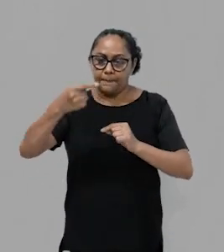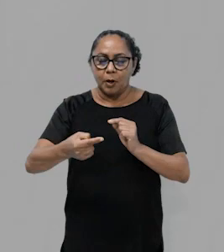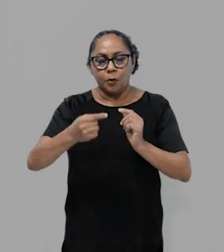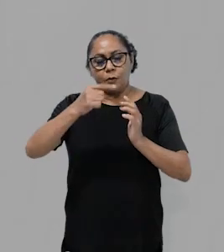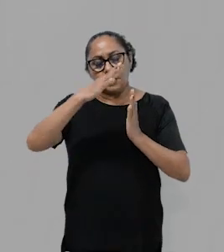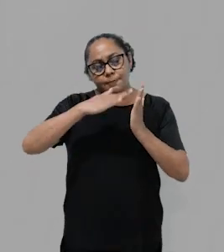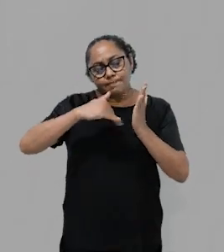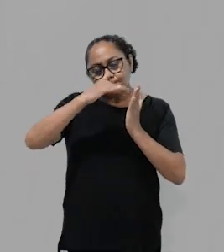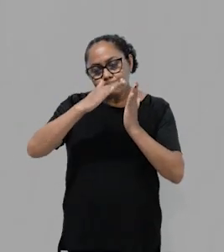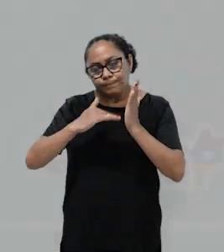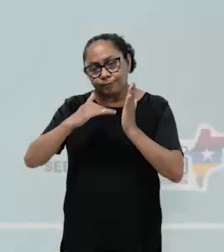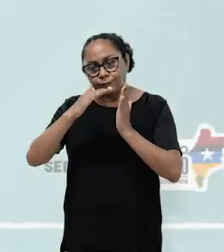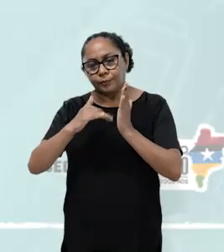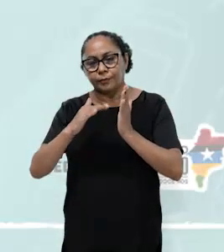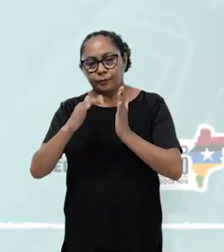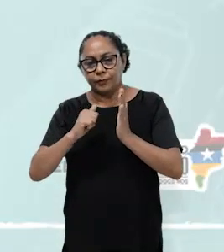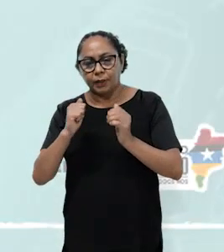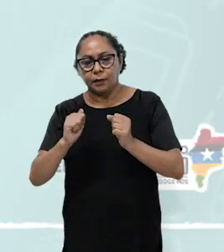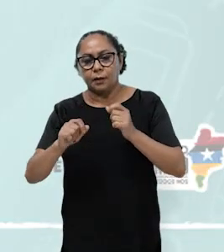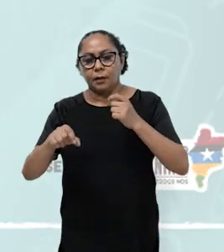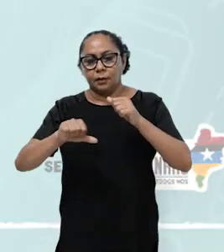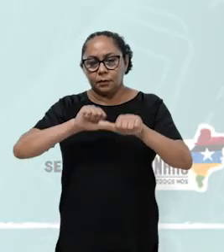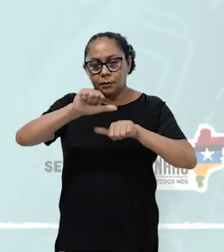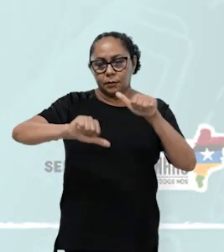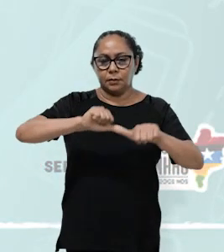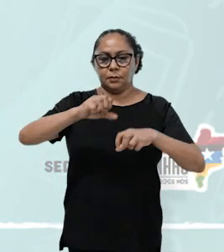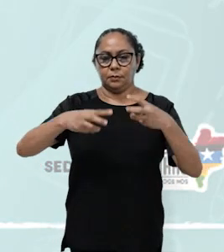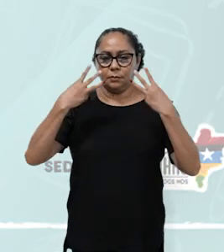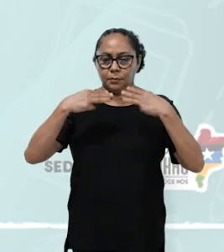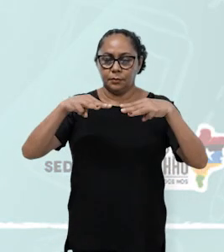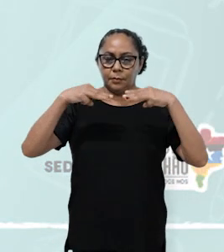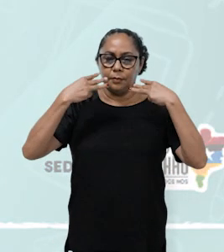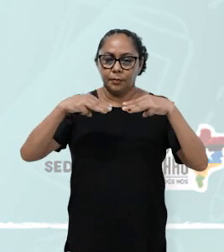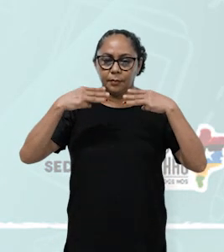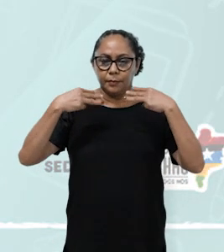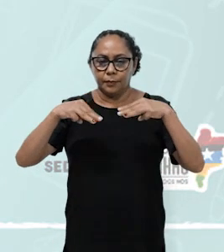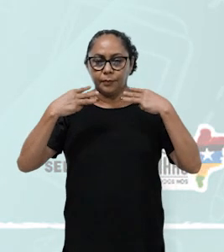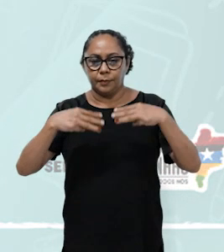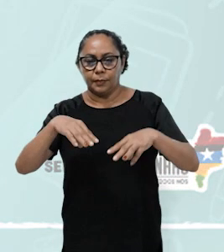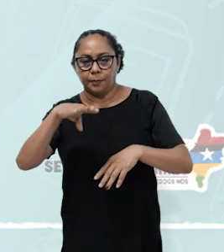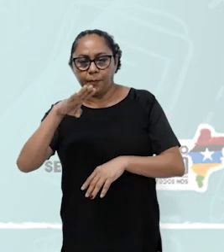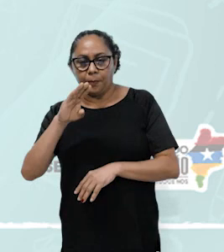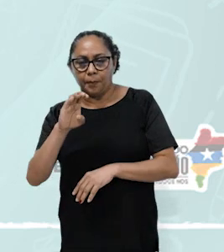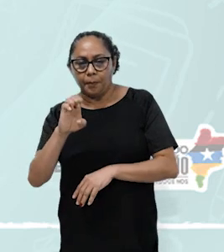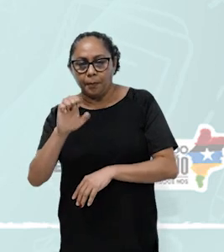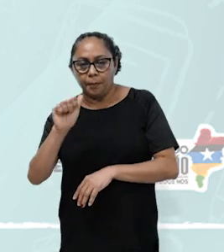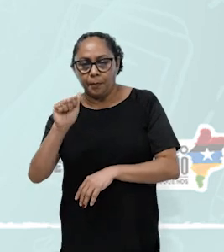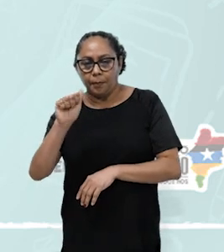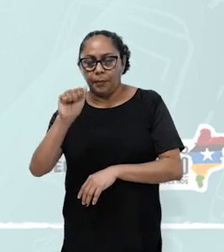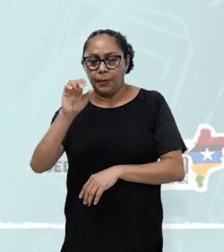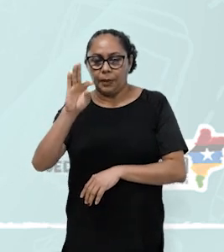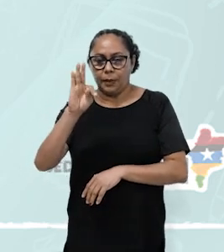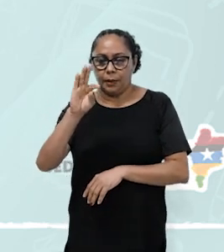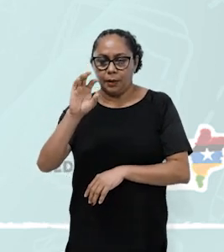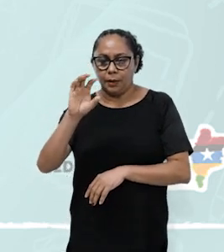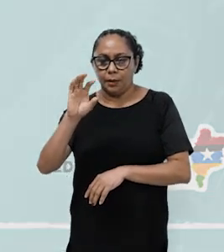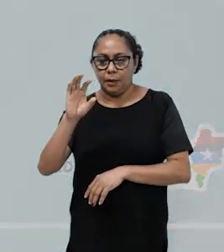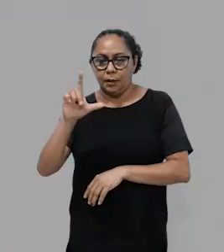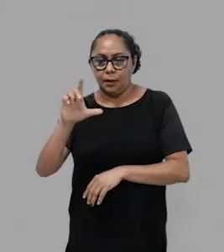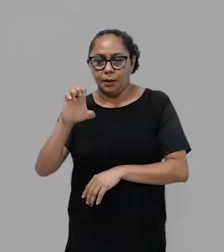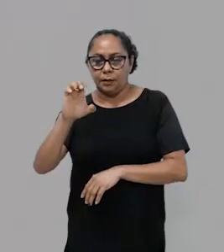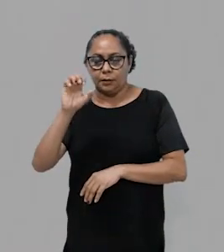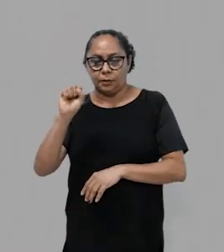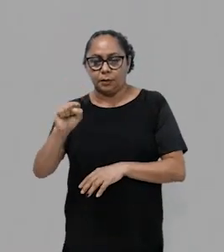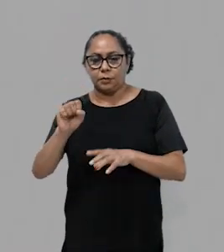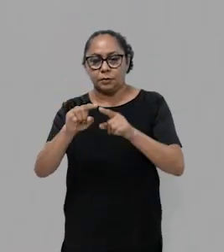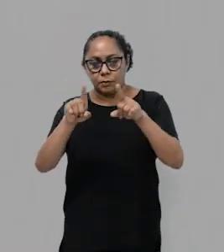é que algumas obras viraram música, inclusive pela banda dos Beatles. Esse quadro foi vendido por 84 milhões de dólares.